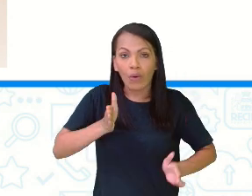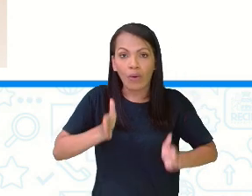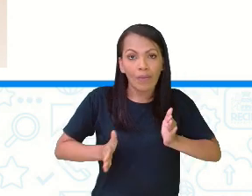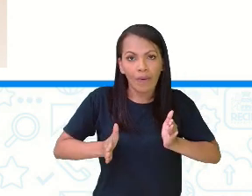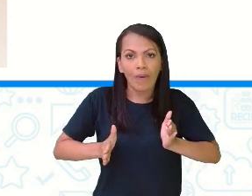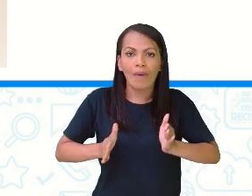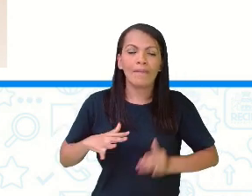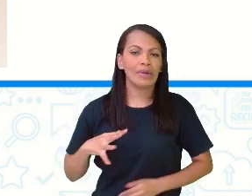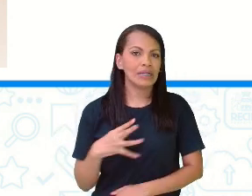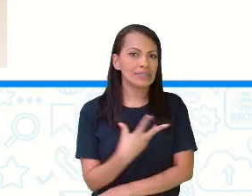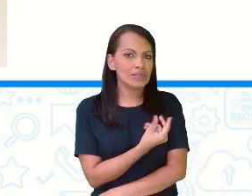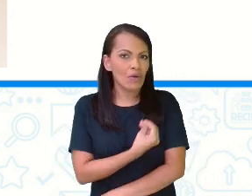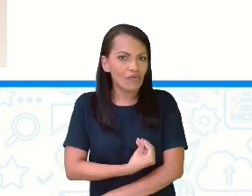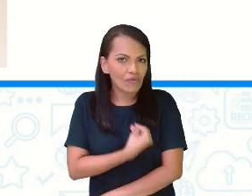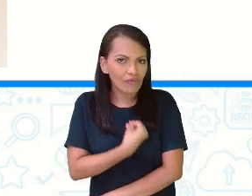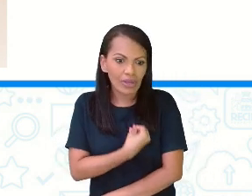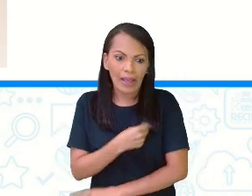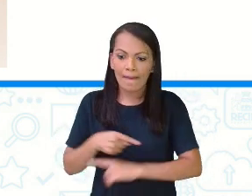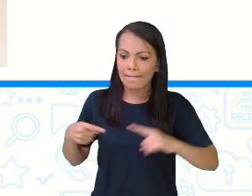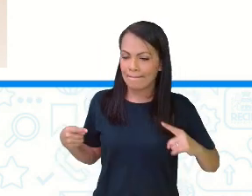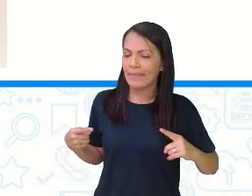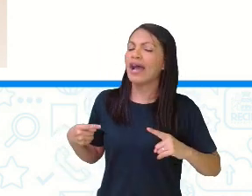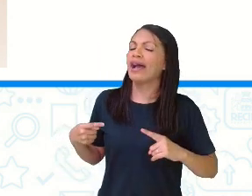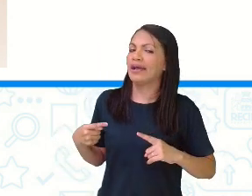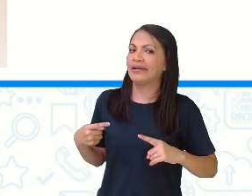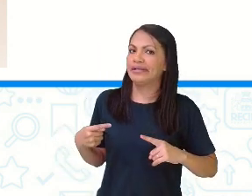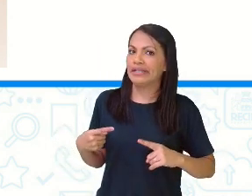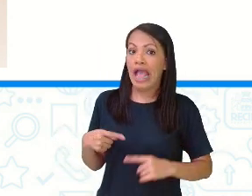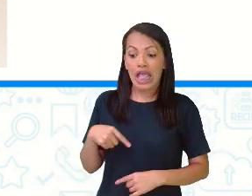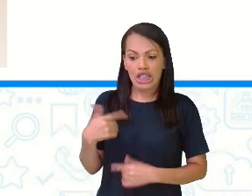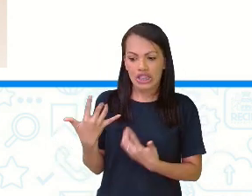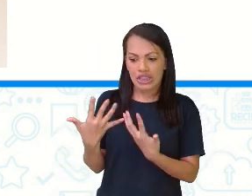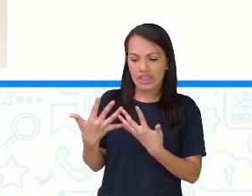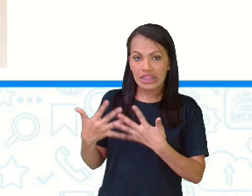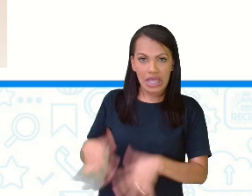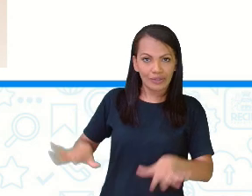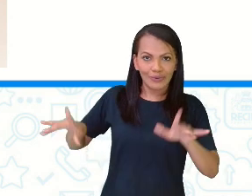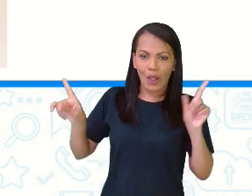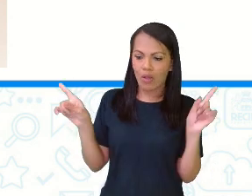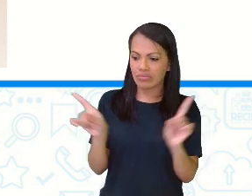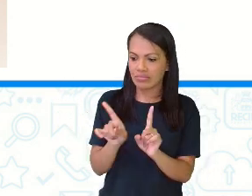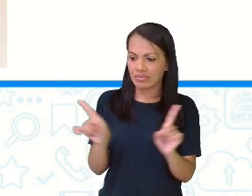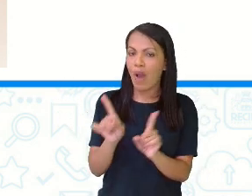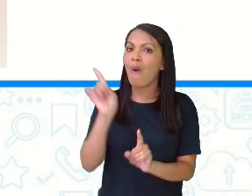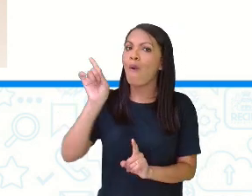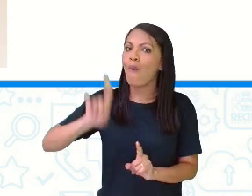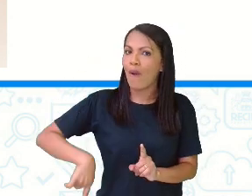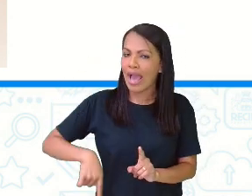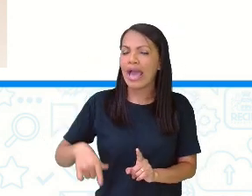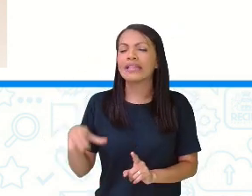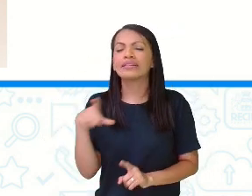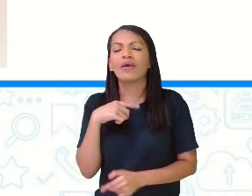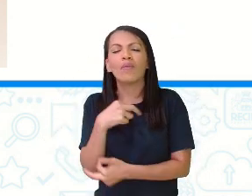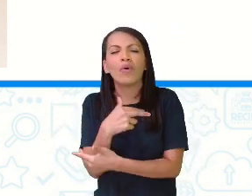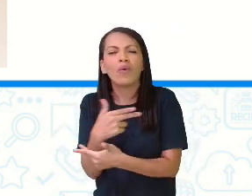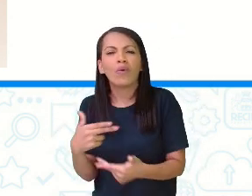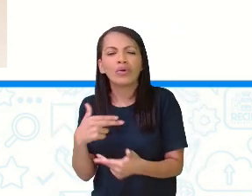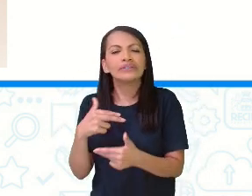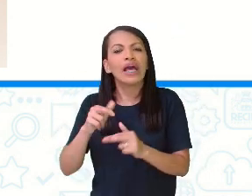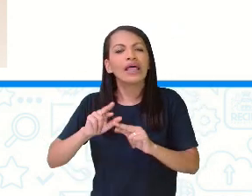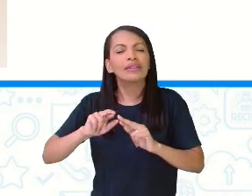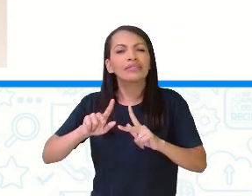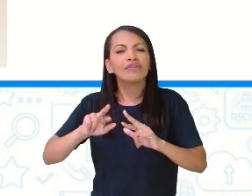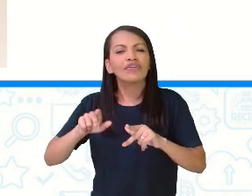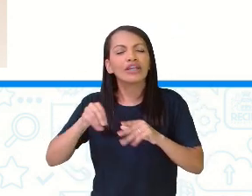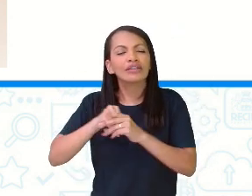Então, baratas, mas as baratas não são essas baratas comuns. Essas baratas, elas vão ter, assim, alguma coisa